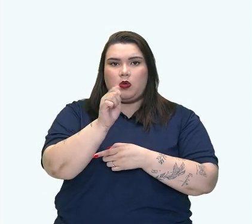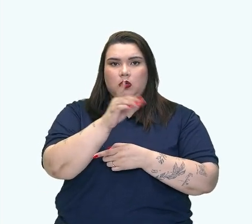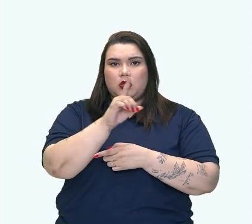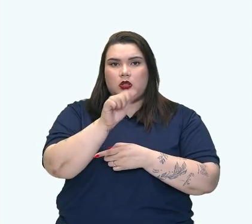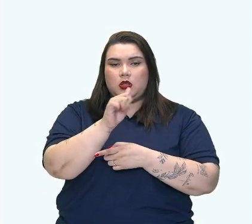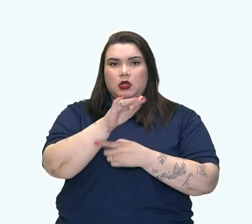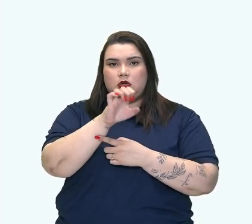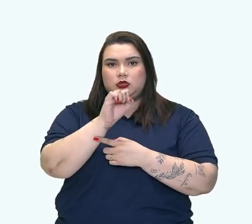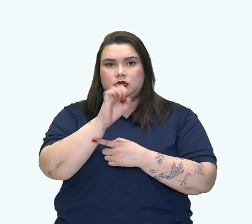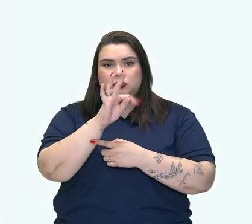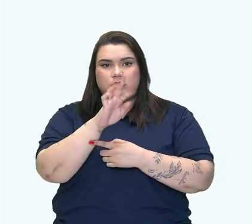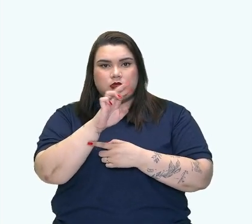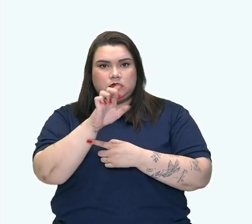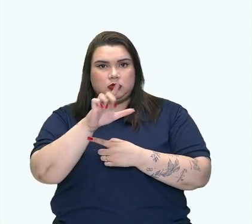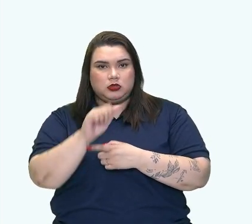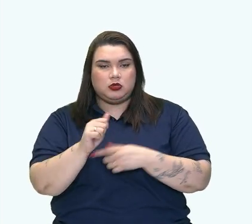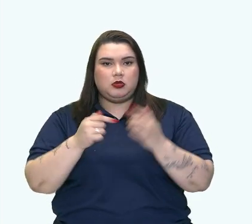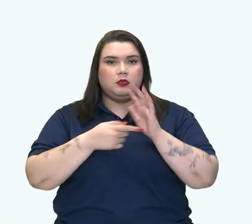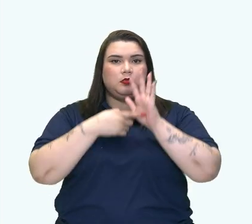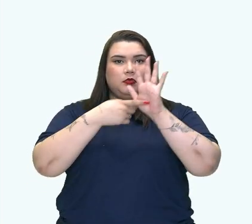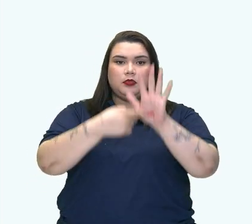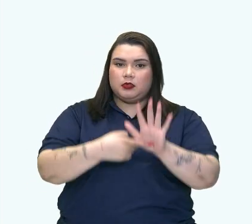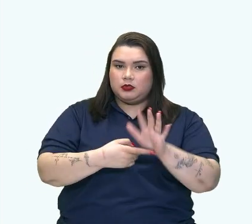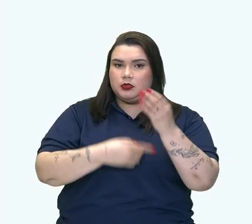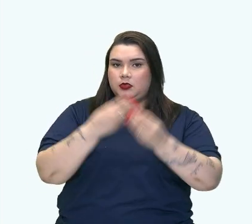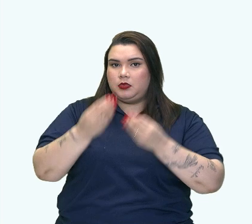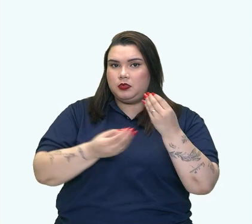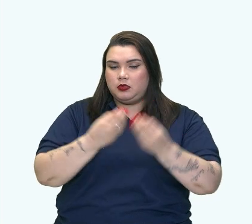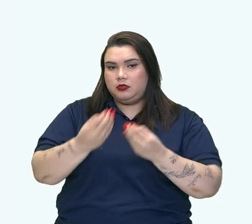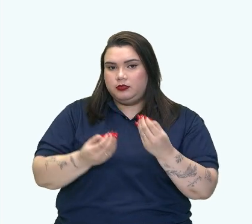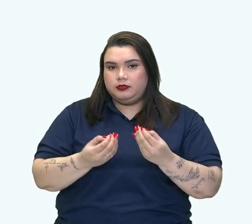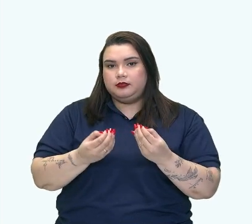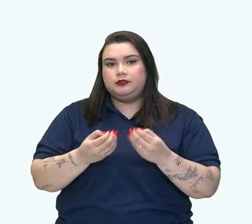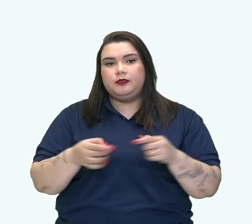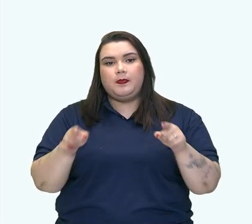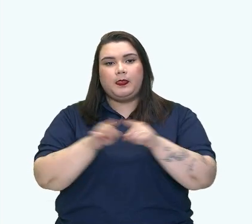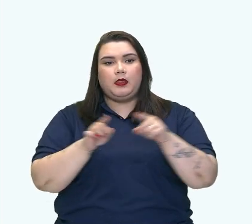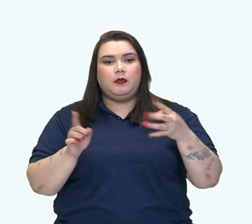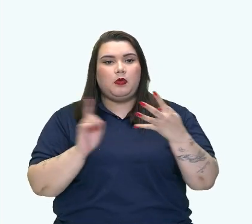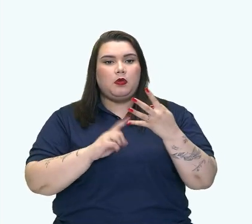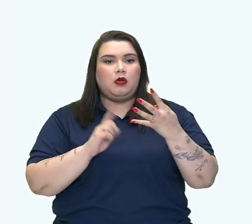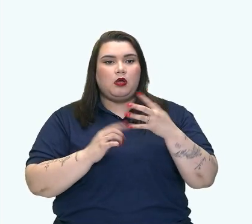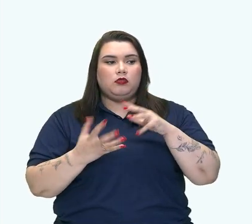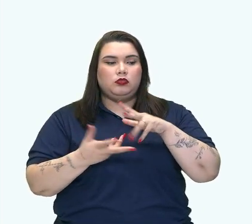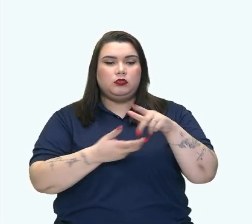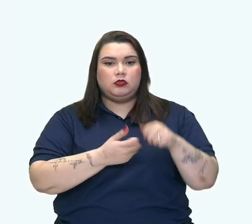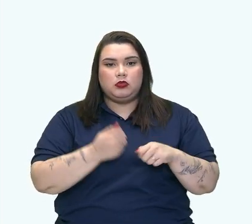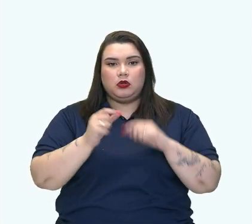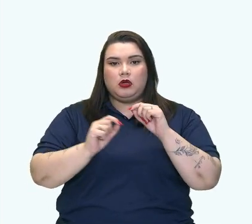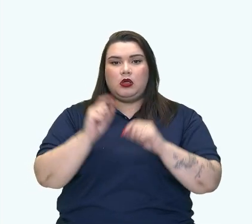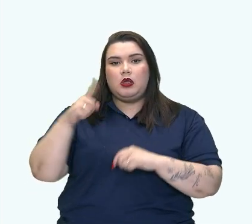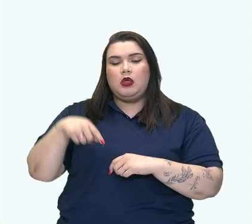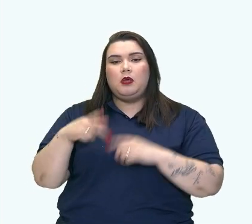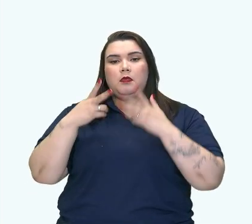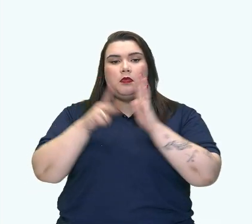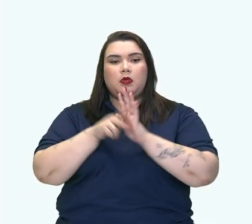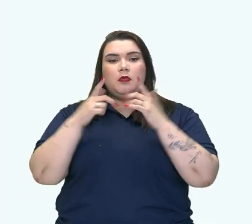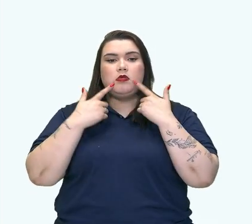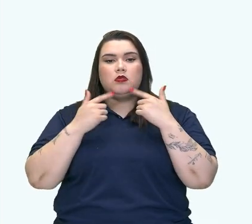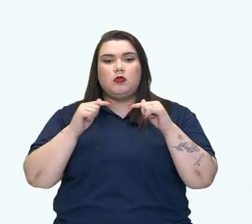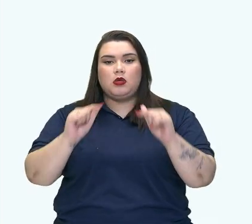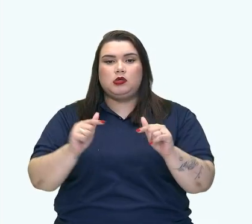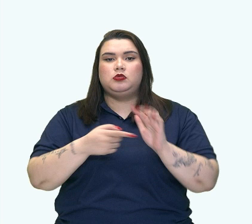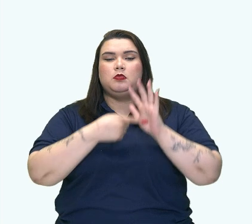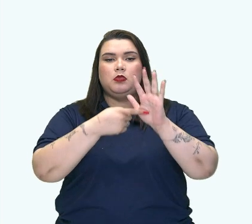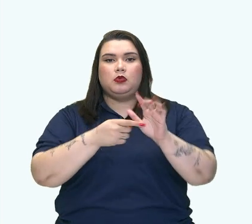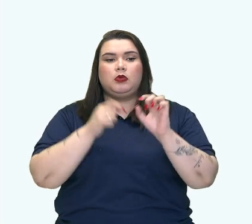tão mascarado quanto lá, que é mais evidente. E o universalismo, que é uma busca de uma linguagem que transcenda as barreiras